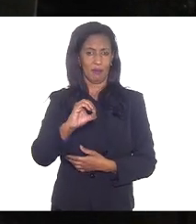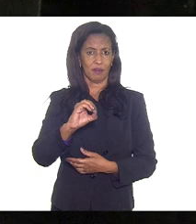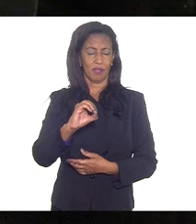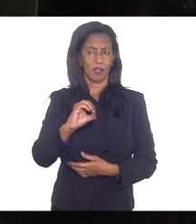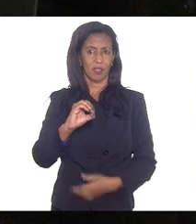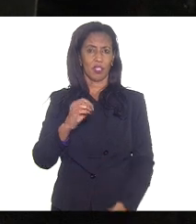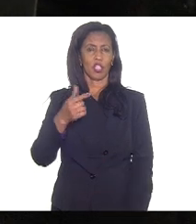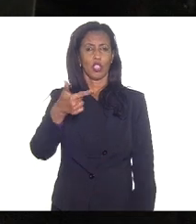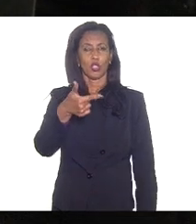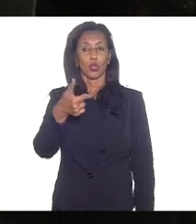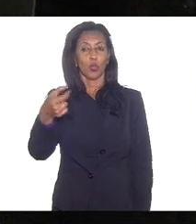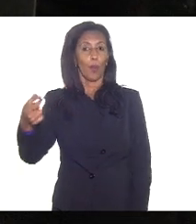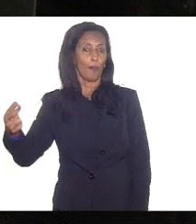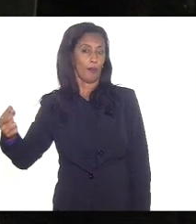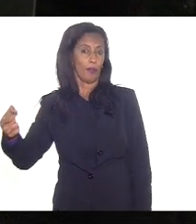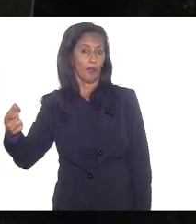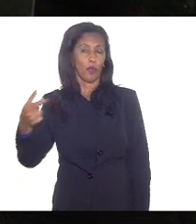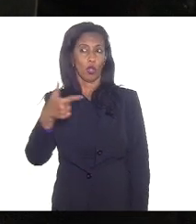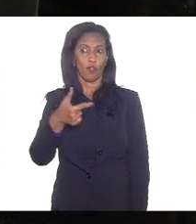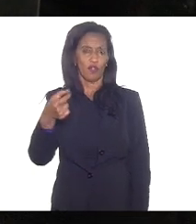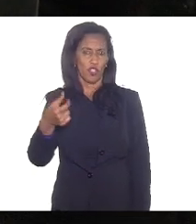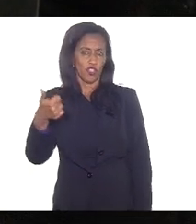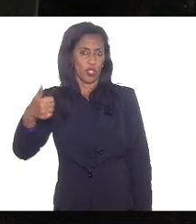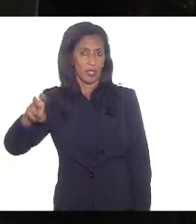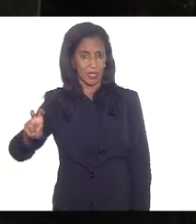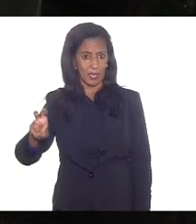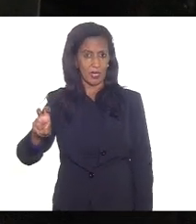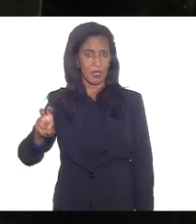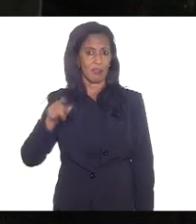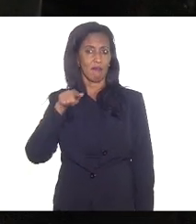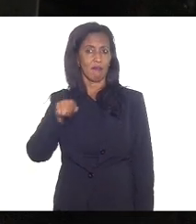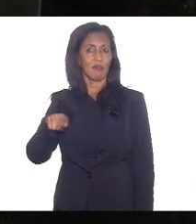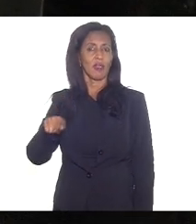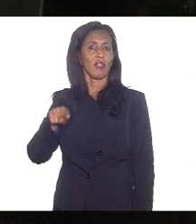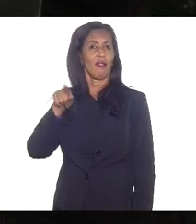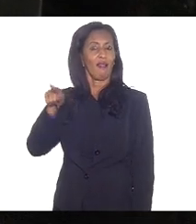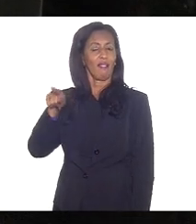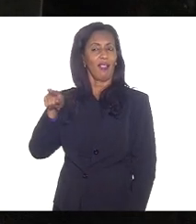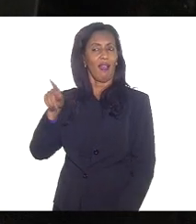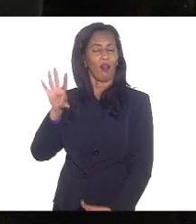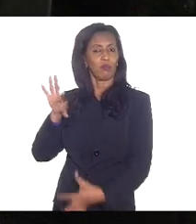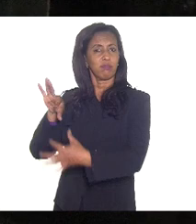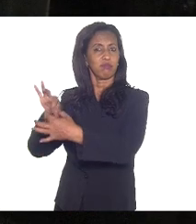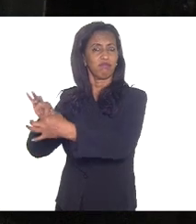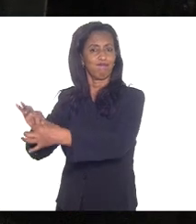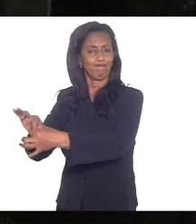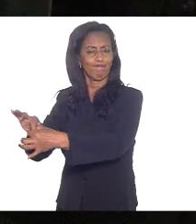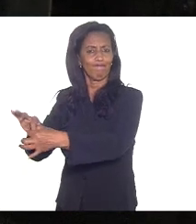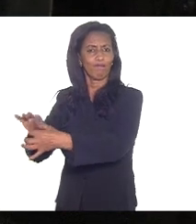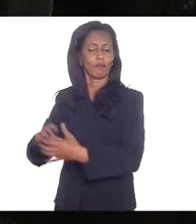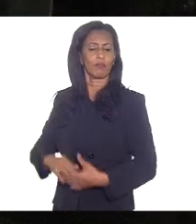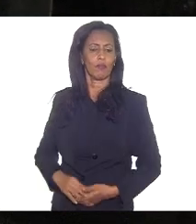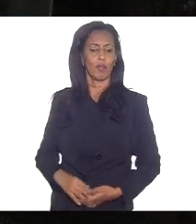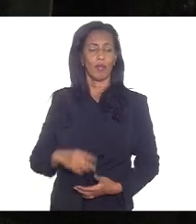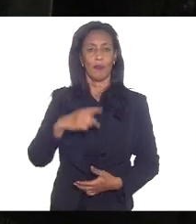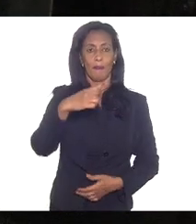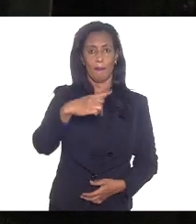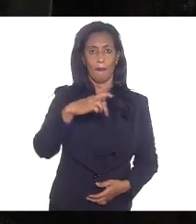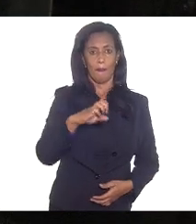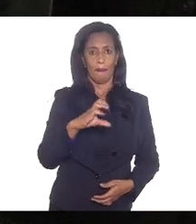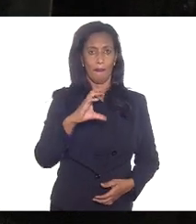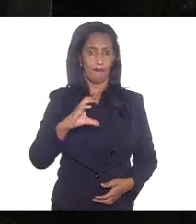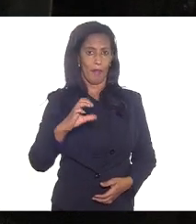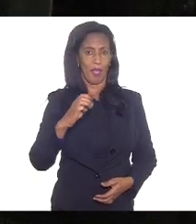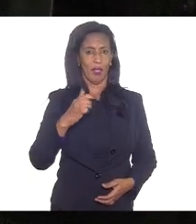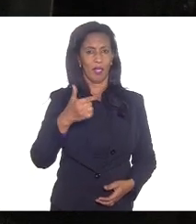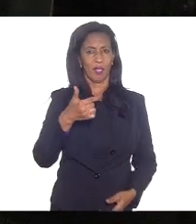70 de 2015, que ela está pensada, a PEC